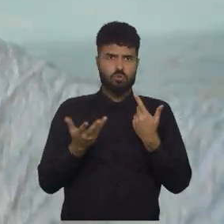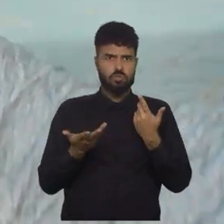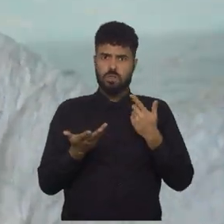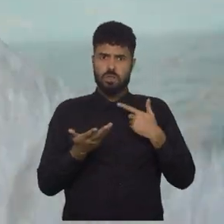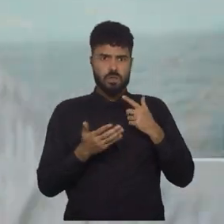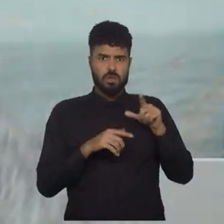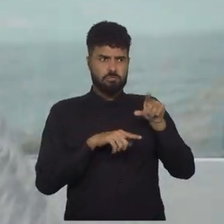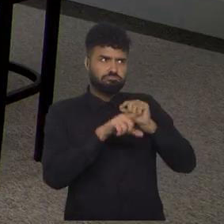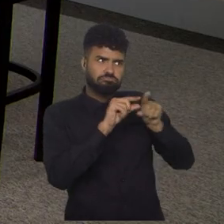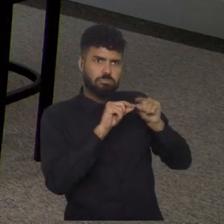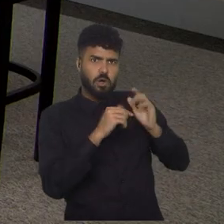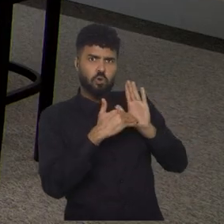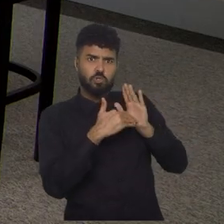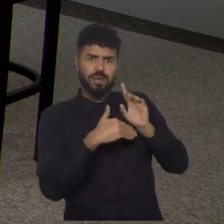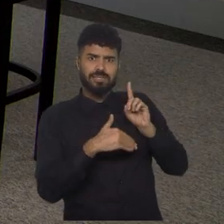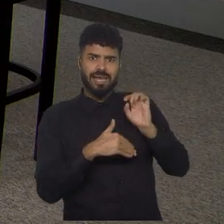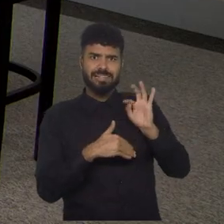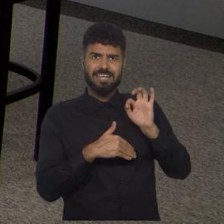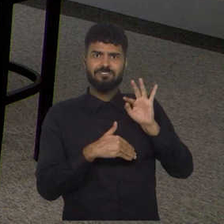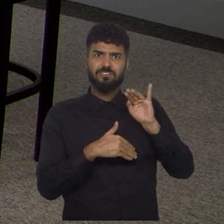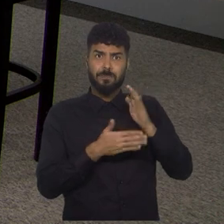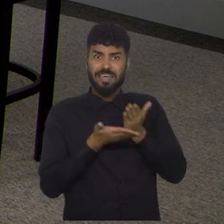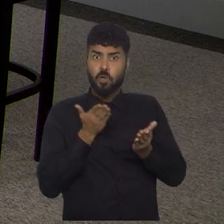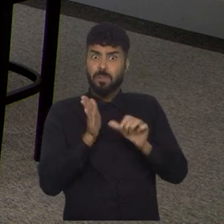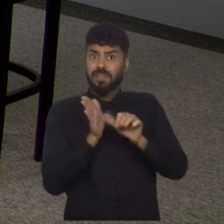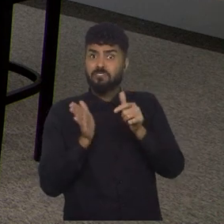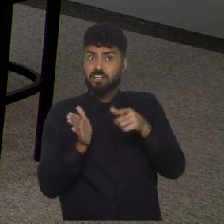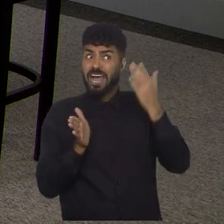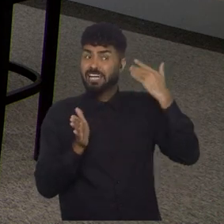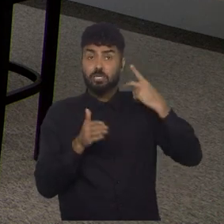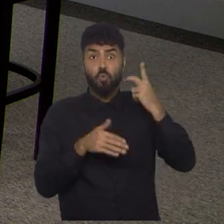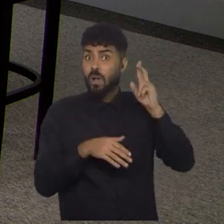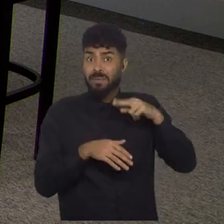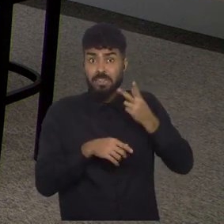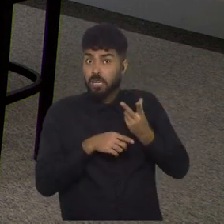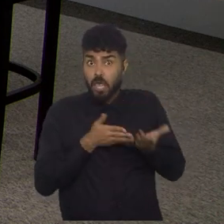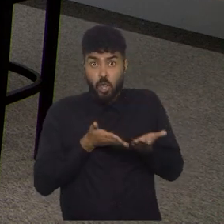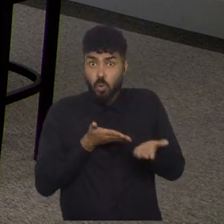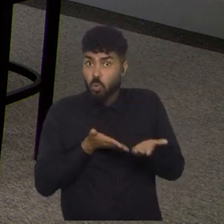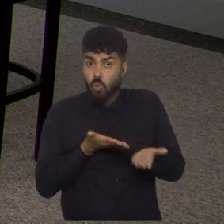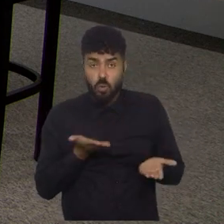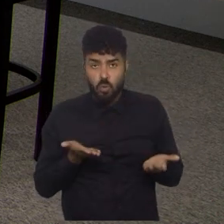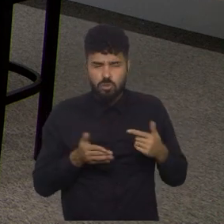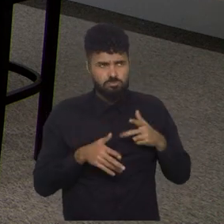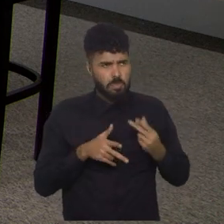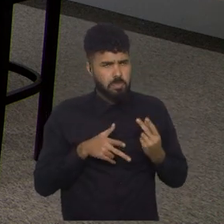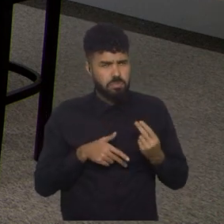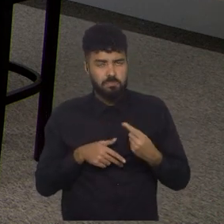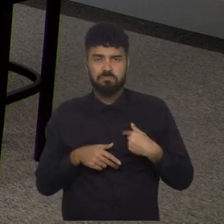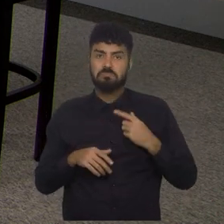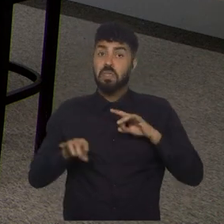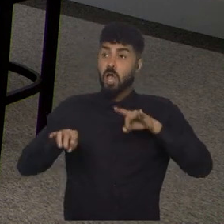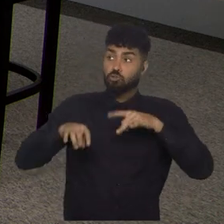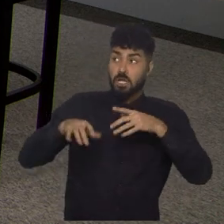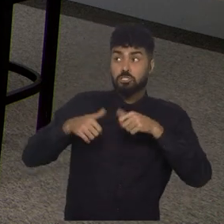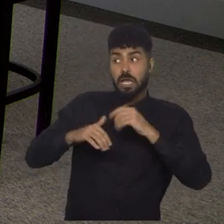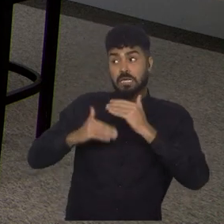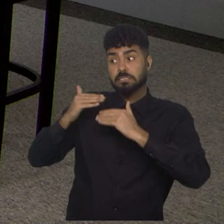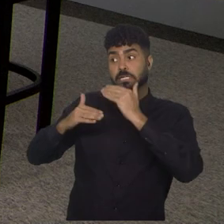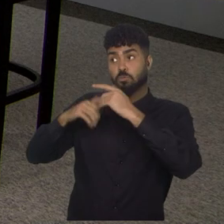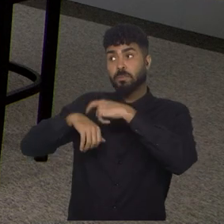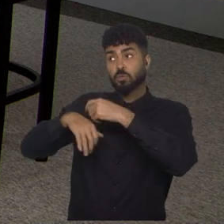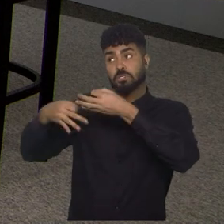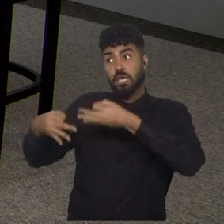agora, na última data FIFA. Não tinha perdido ainda, né? E aí você até pode falar de outras seleções, acho que a Austrália está crescendo no momento certo, acho que o próprio